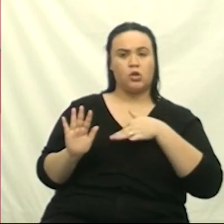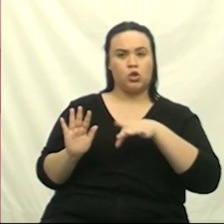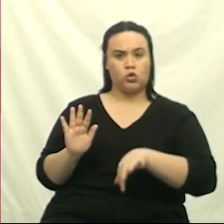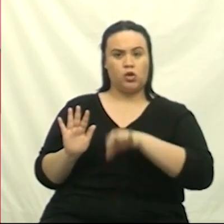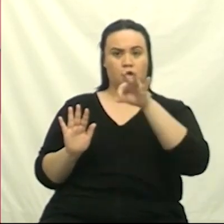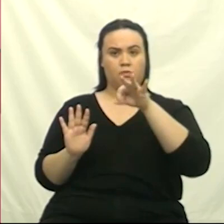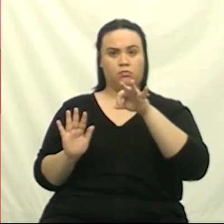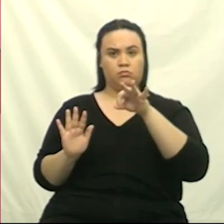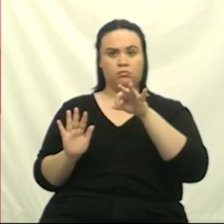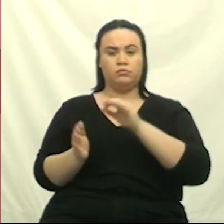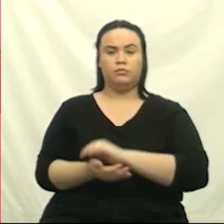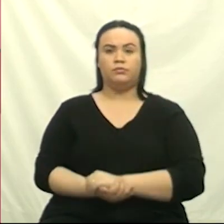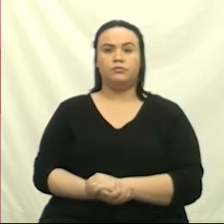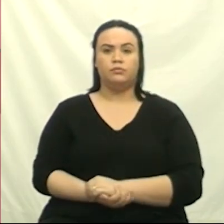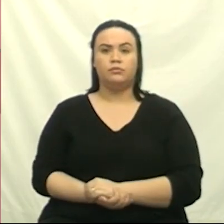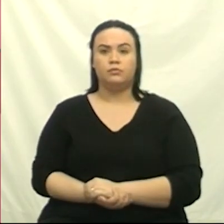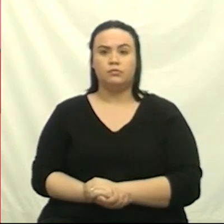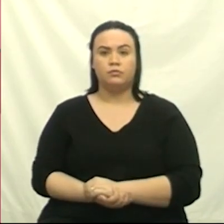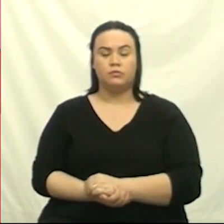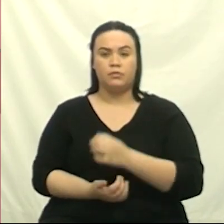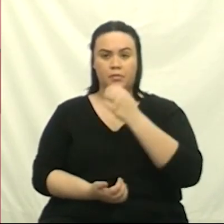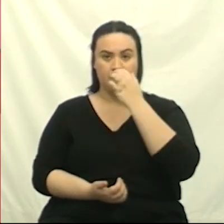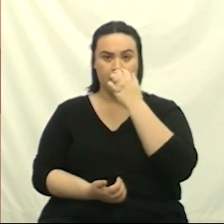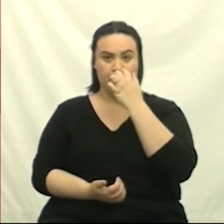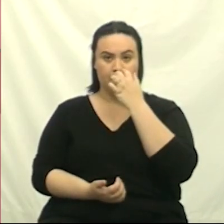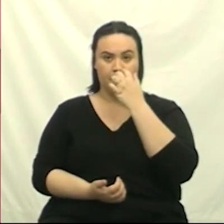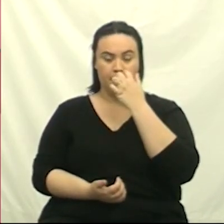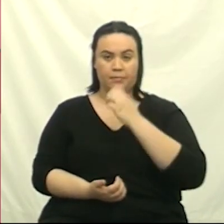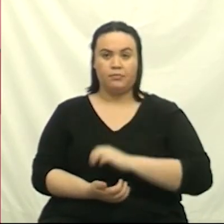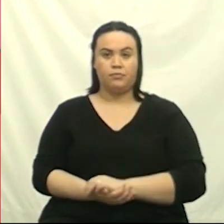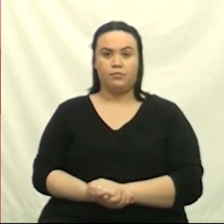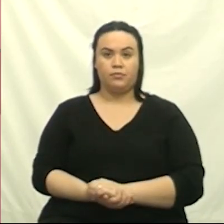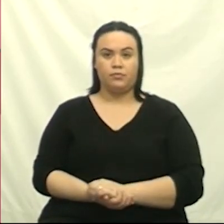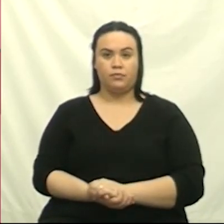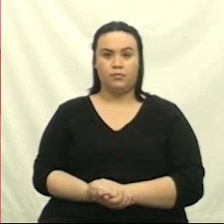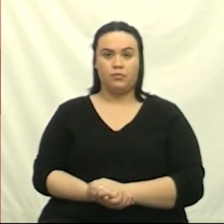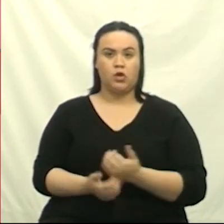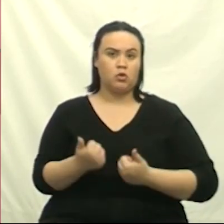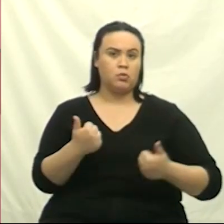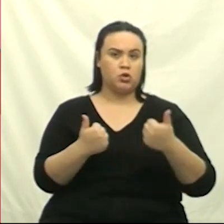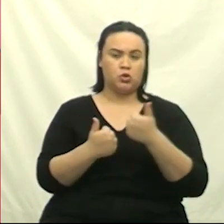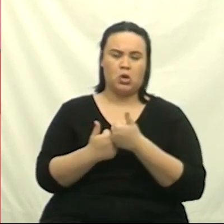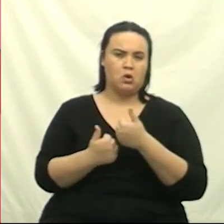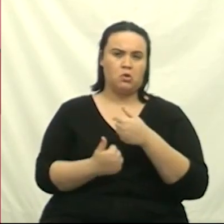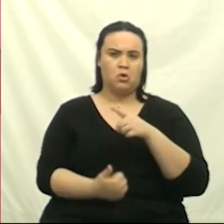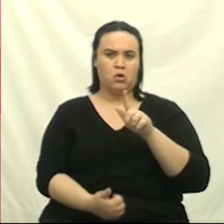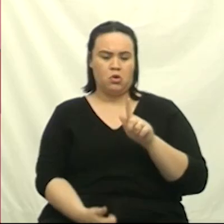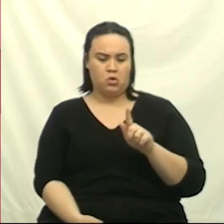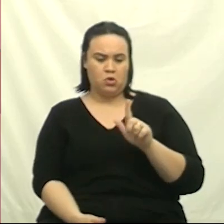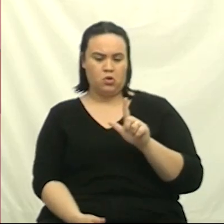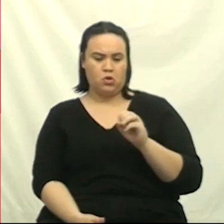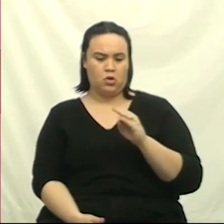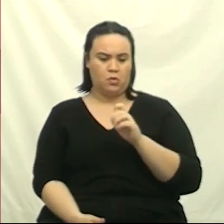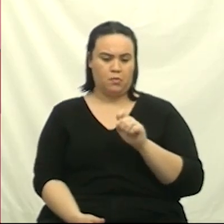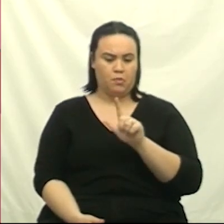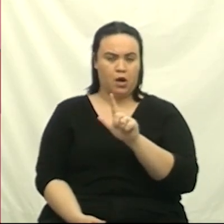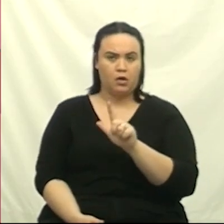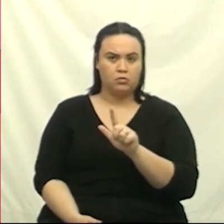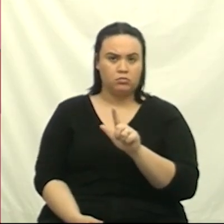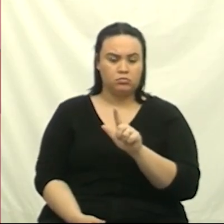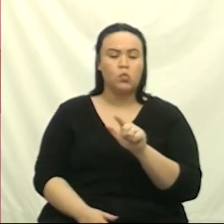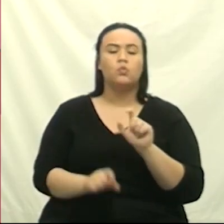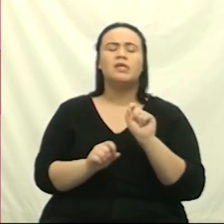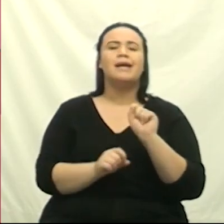esclarecida sobre o assunto independente inclusive do substitutivo global que agora permite pelo